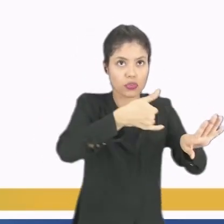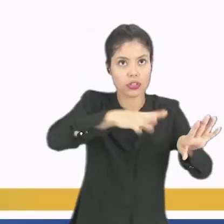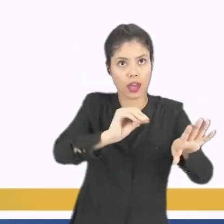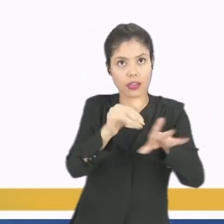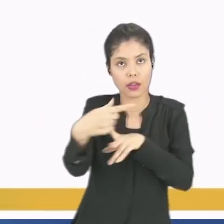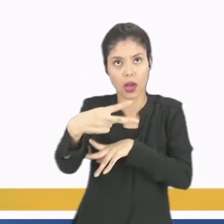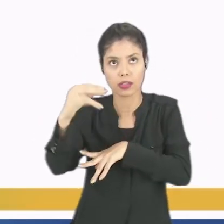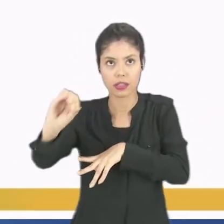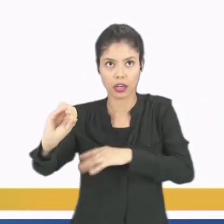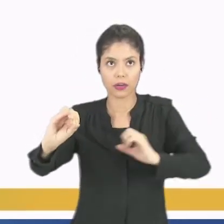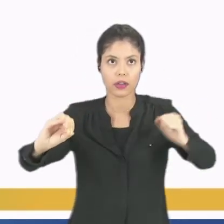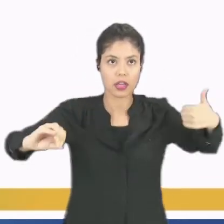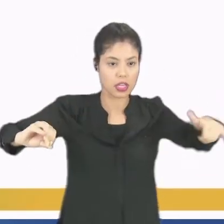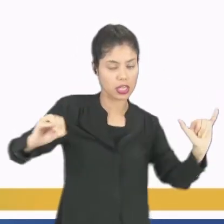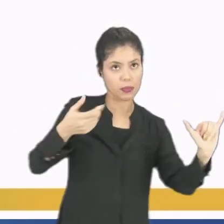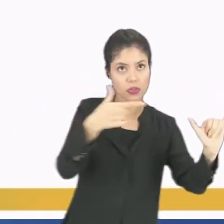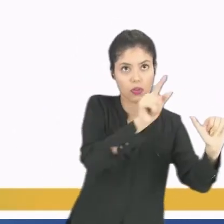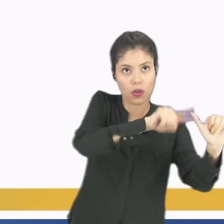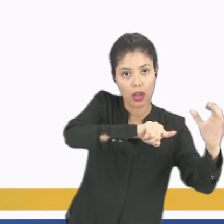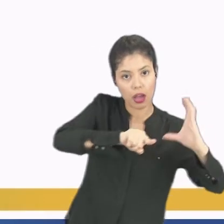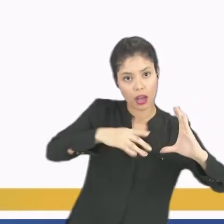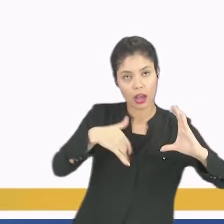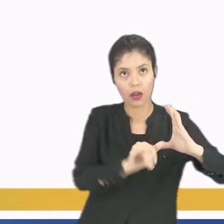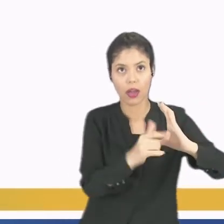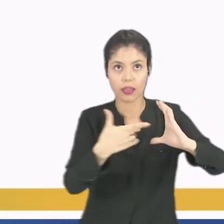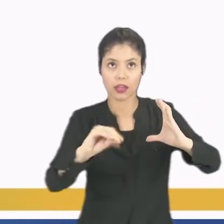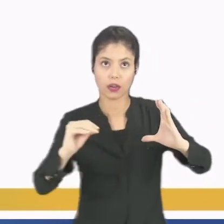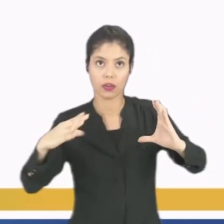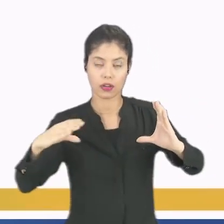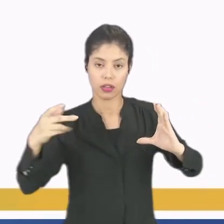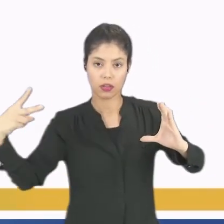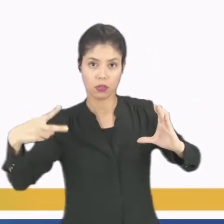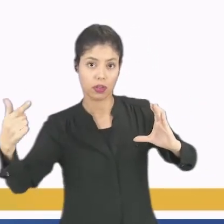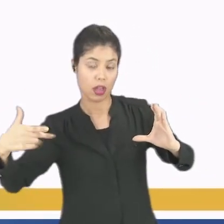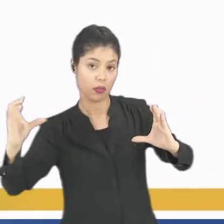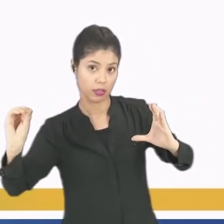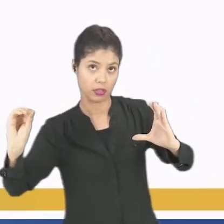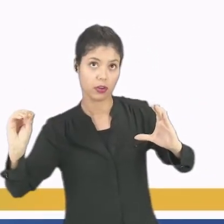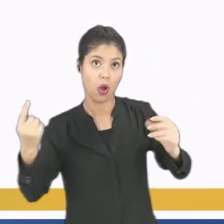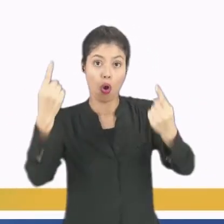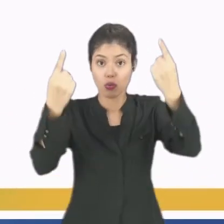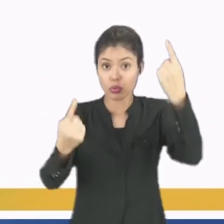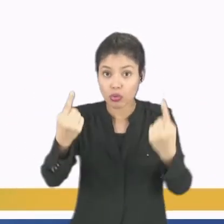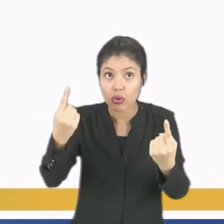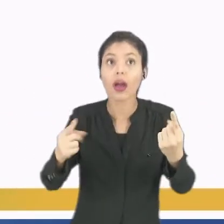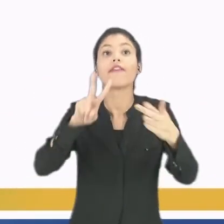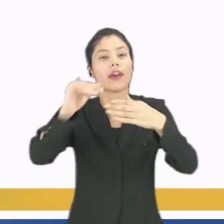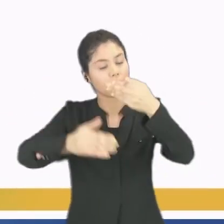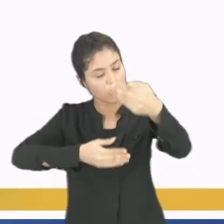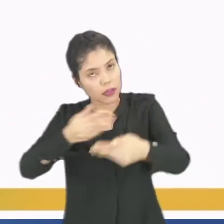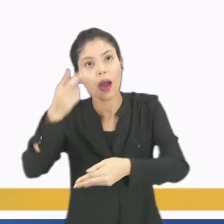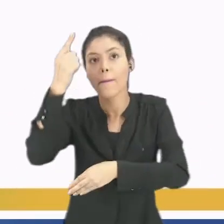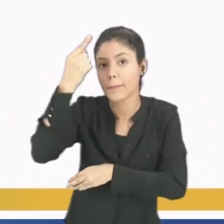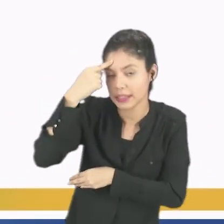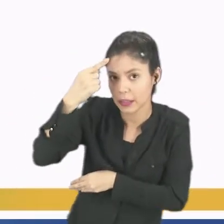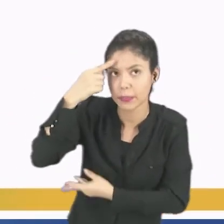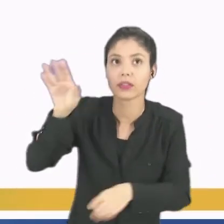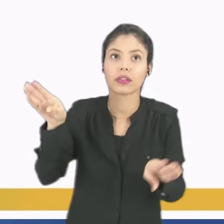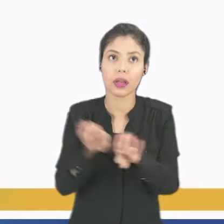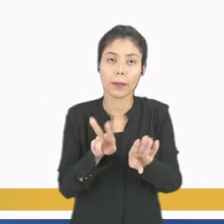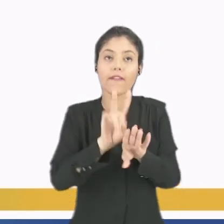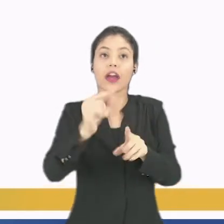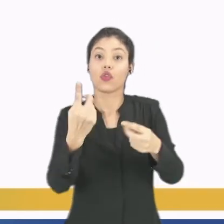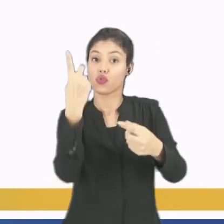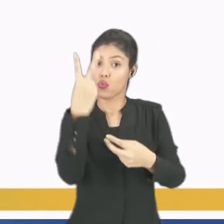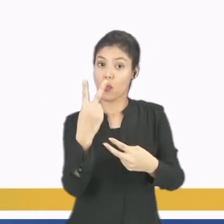dessa maneira. Quer dizer que ou o primeiro é igual a zero ou o segundo. Ao desenvolvermos esse raciocínio, eu vou ter